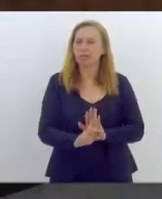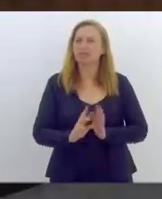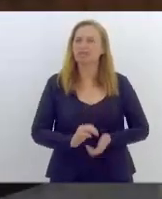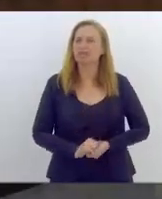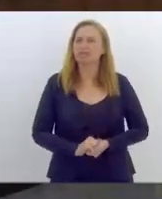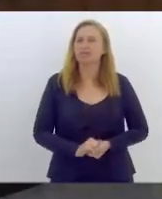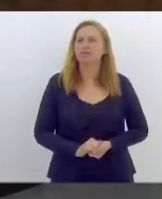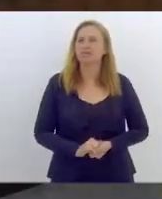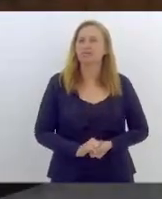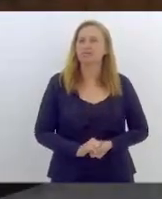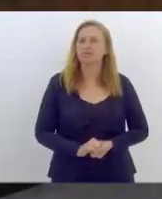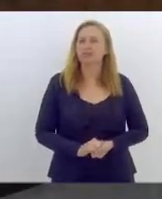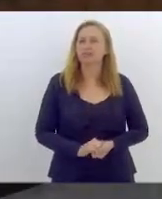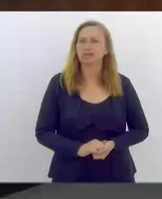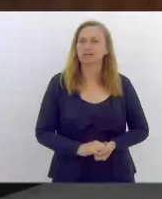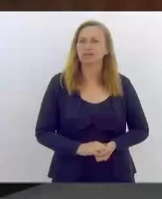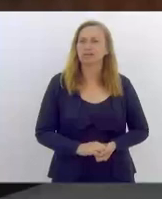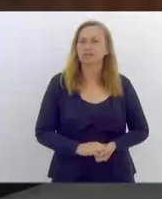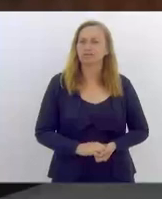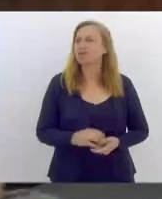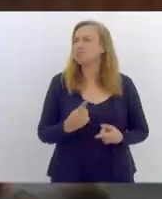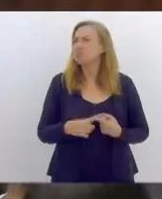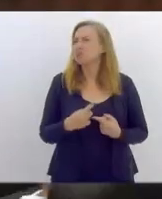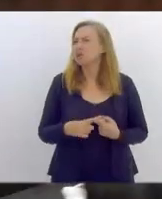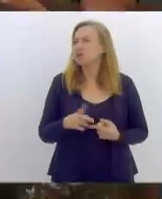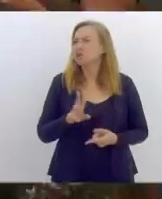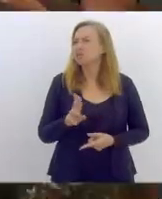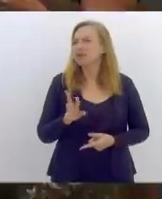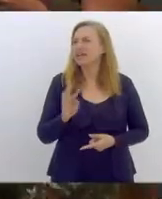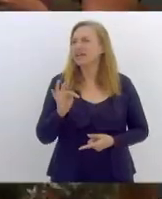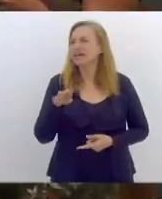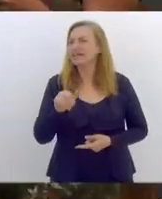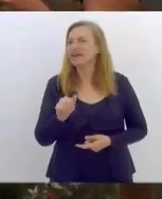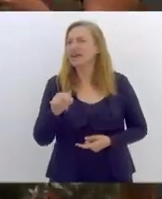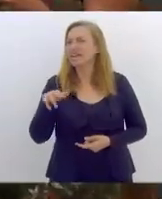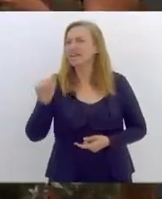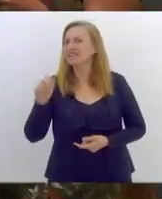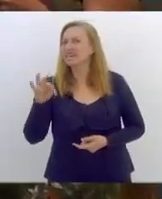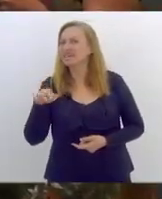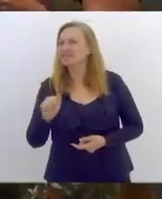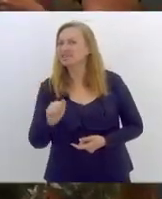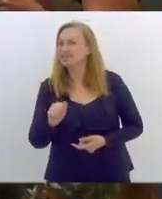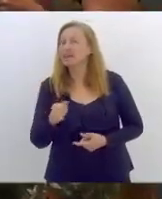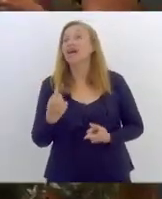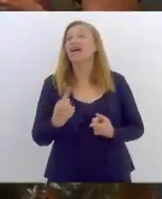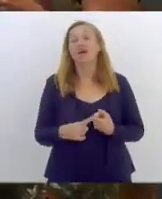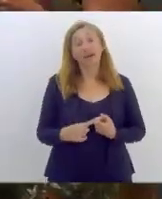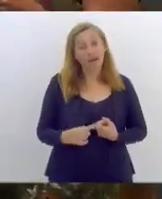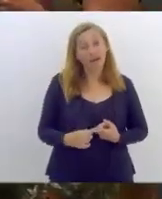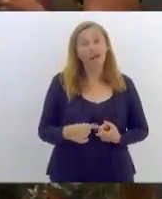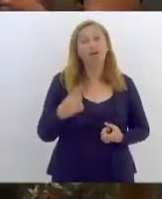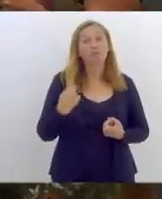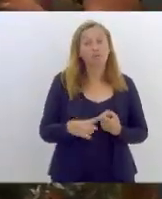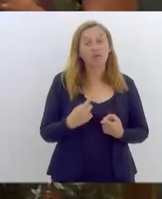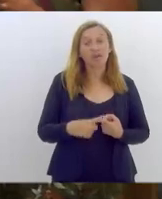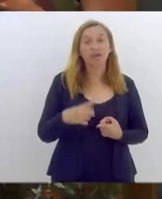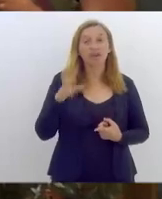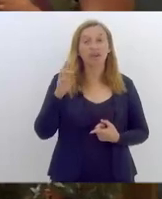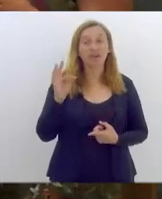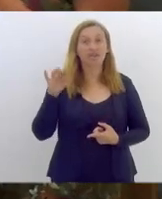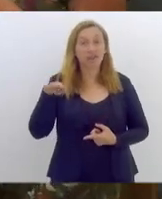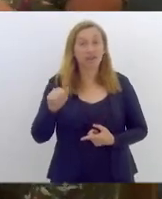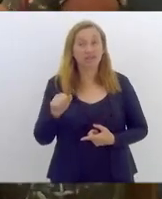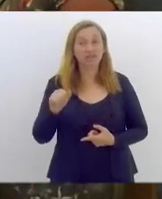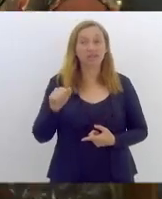Renata Ananda? Por que você botou Renata Ananda? Ah, porque Renata é Renata e Ananda é